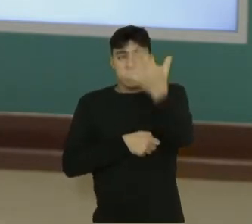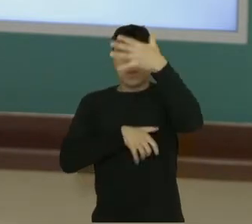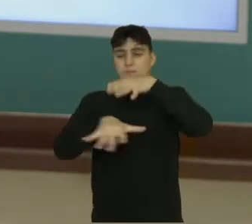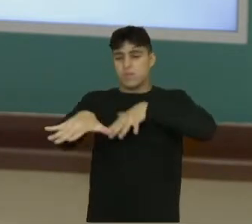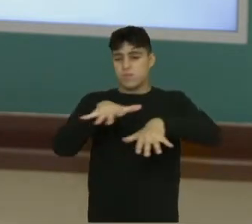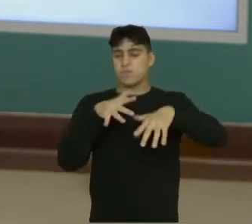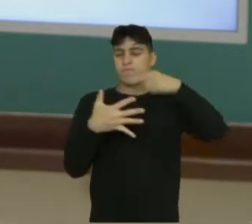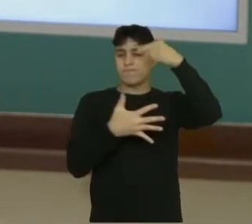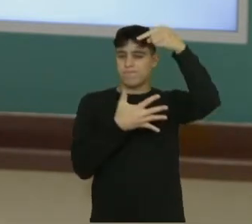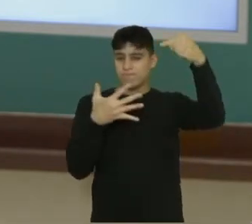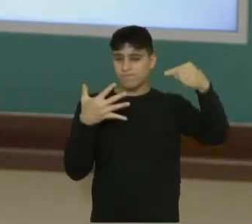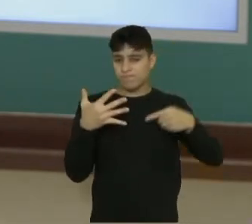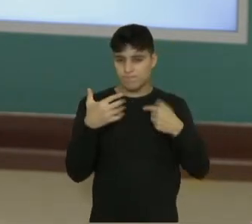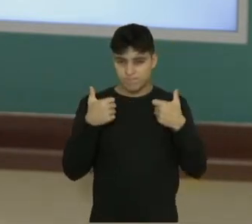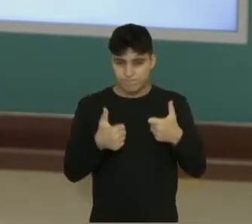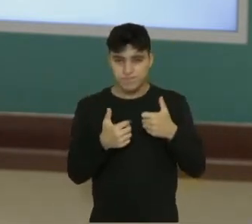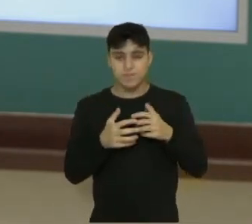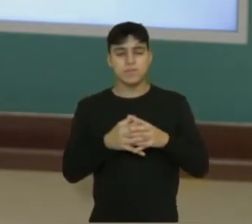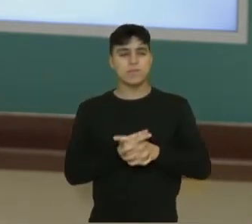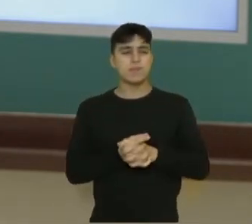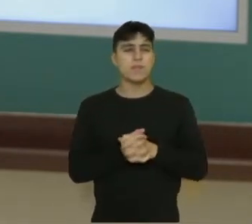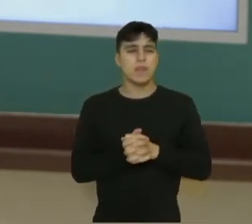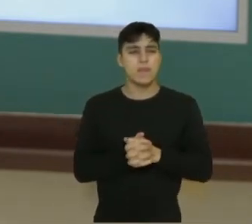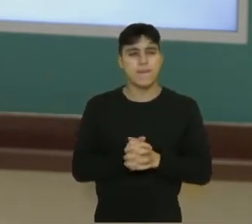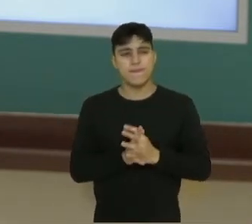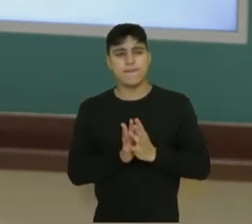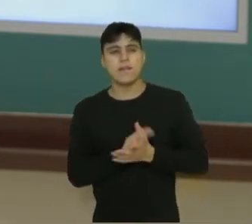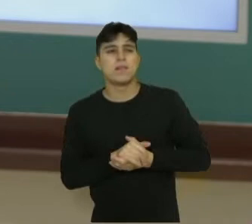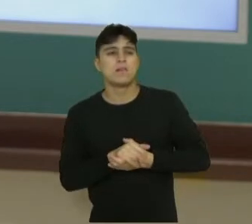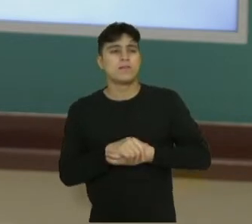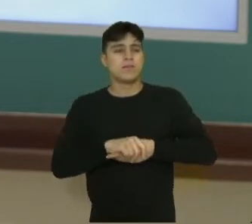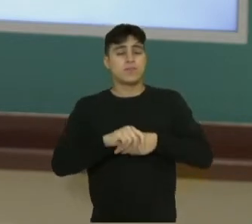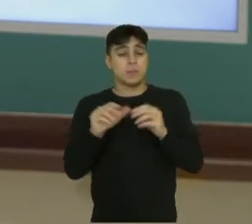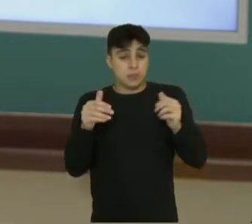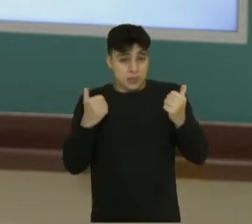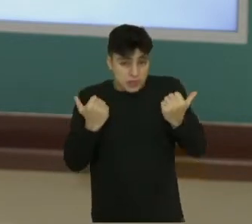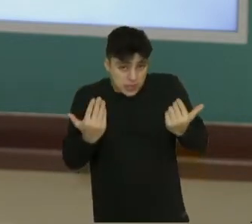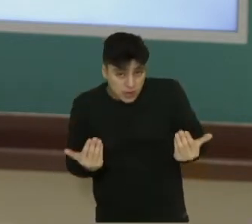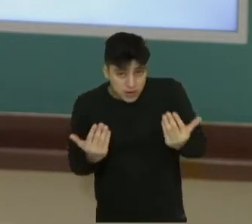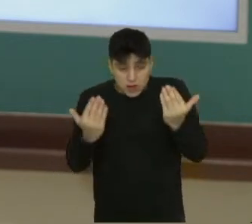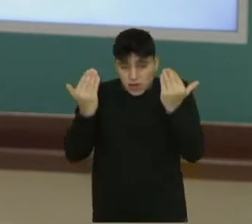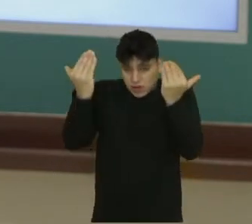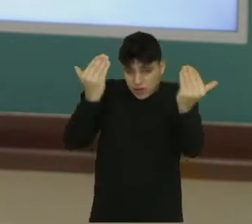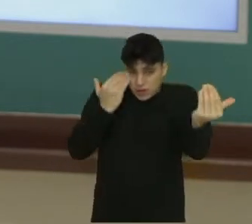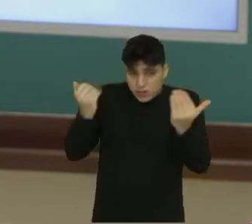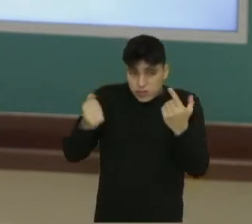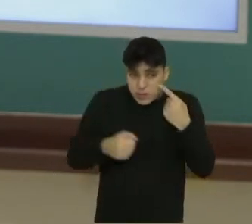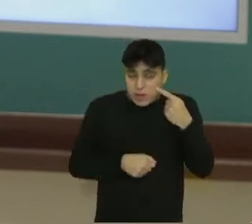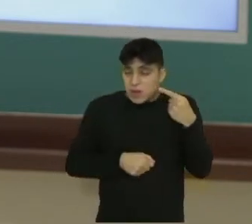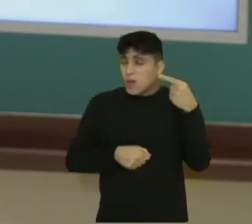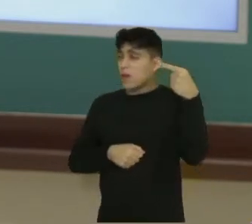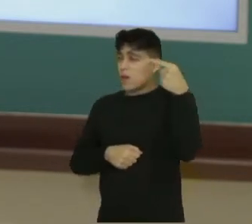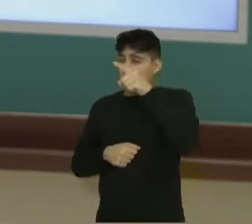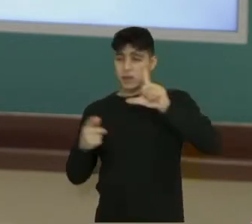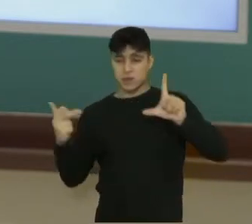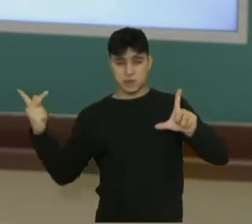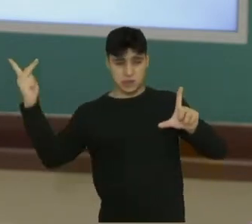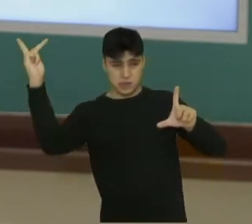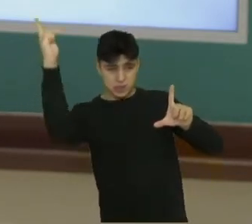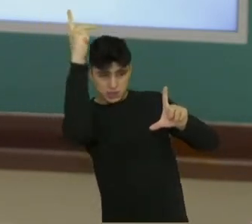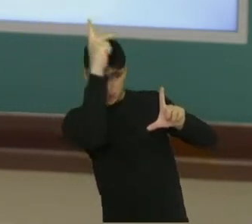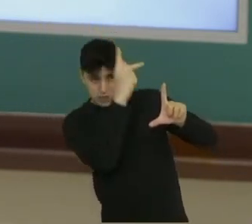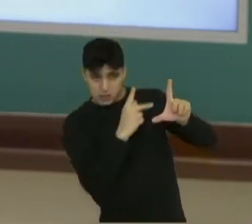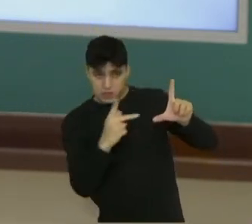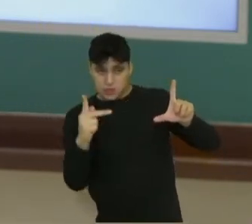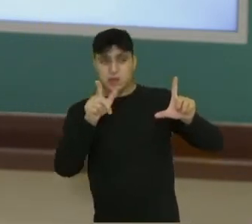e assim por diante. Então, analisando aqui, né? Veja esse esquema aqui. Você tem